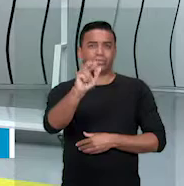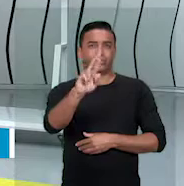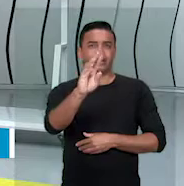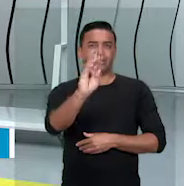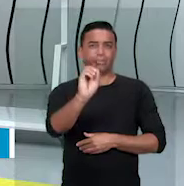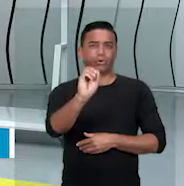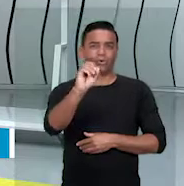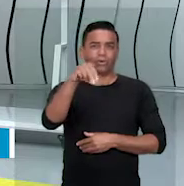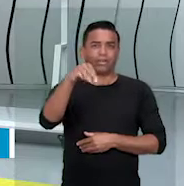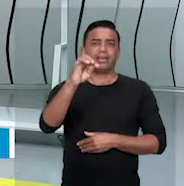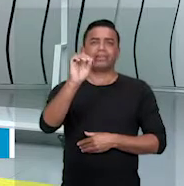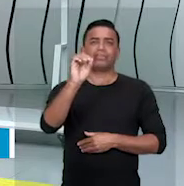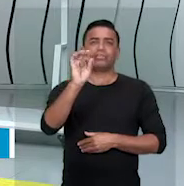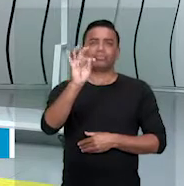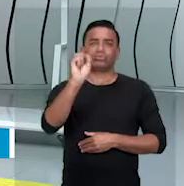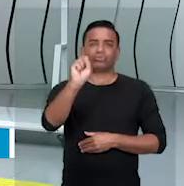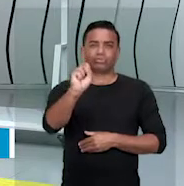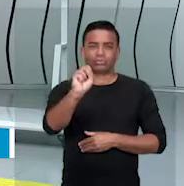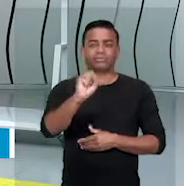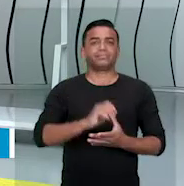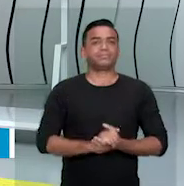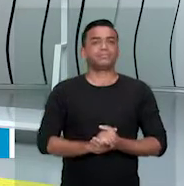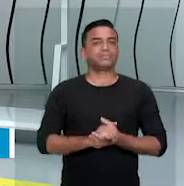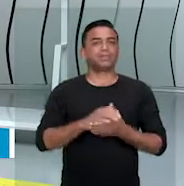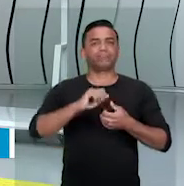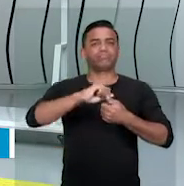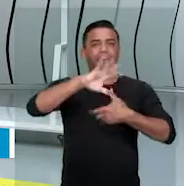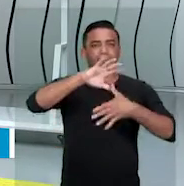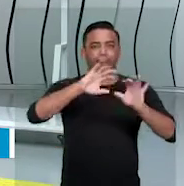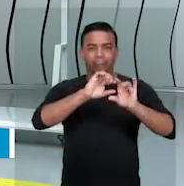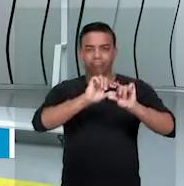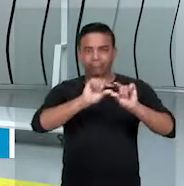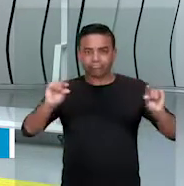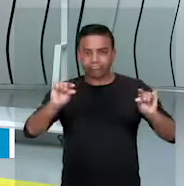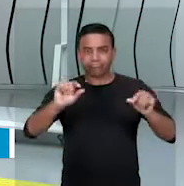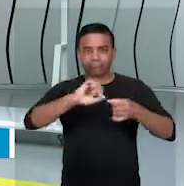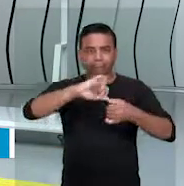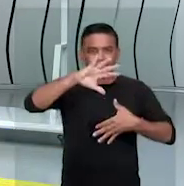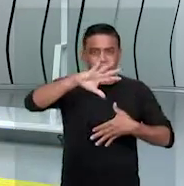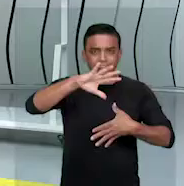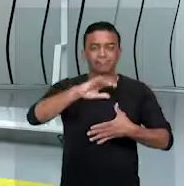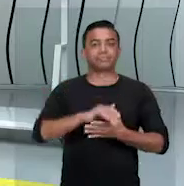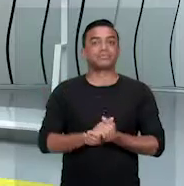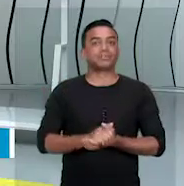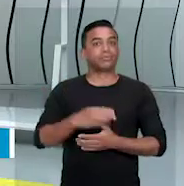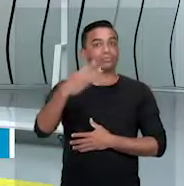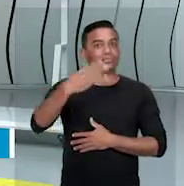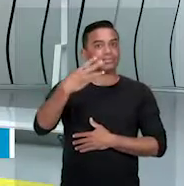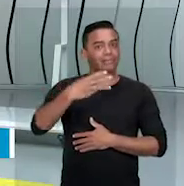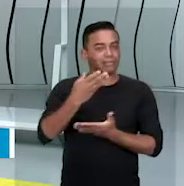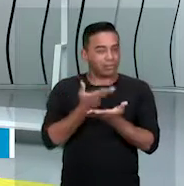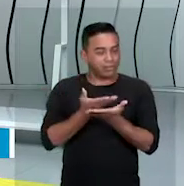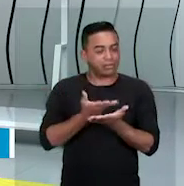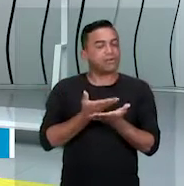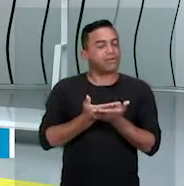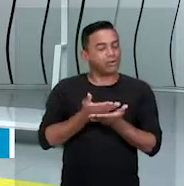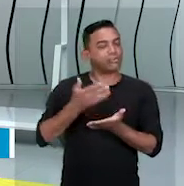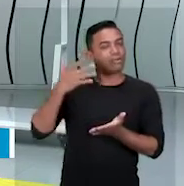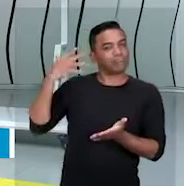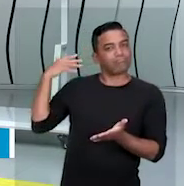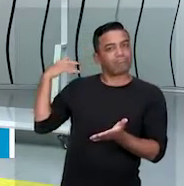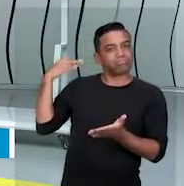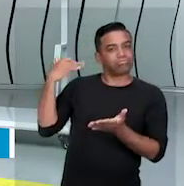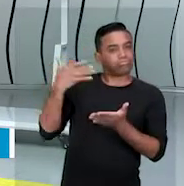segundo a IUPAC, os compostos orgânicos ramificados. Bom, então esse é o nosso terceiro encontro, nós já trabalhamos nas duas